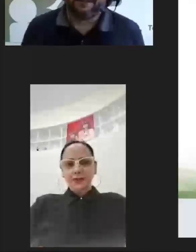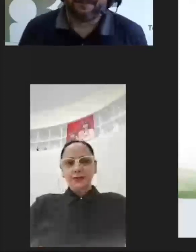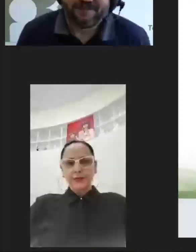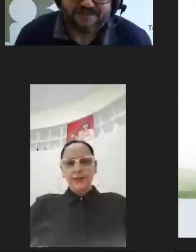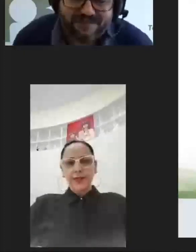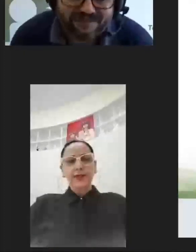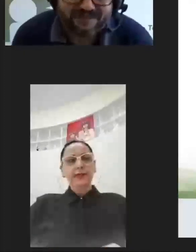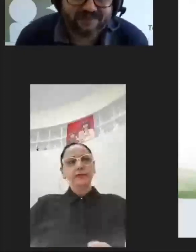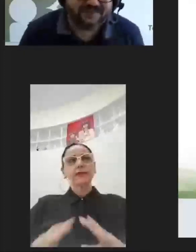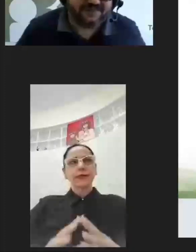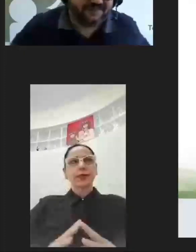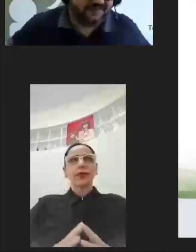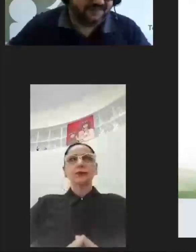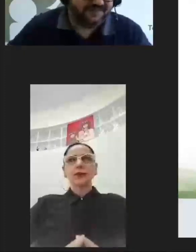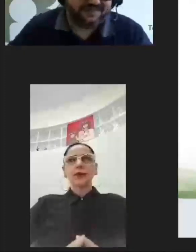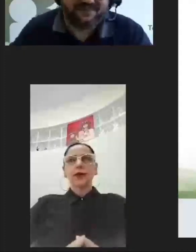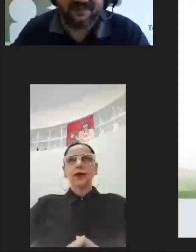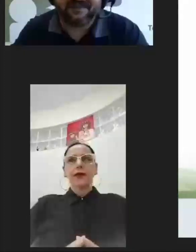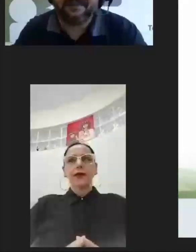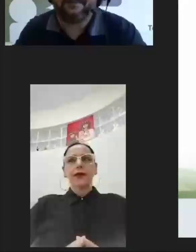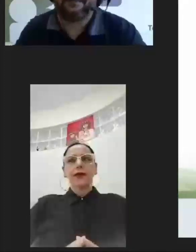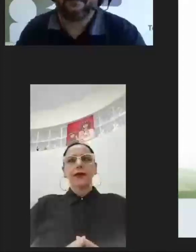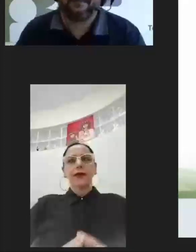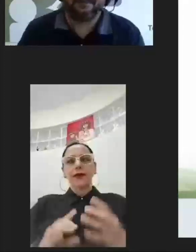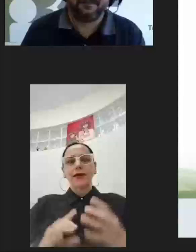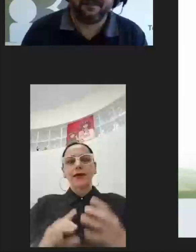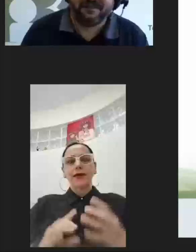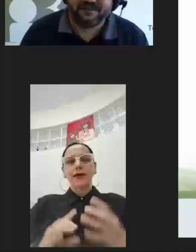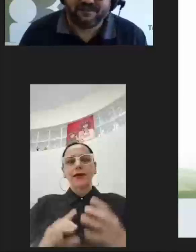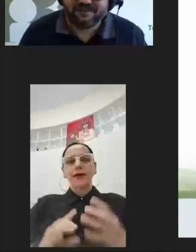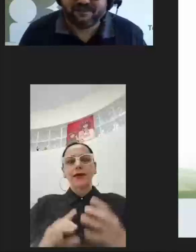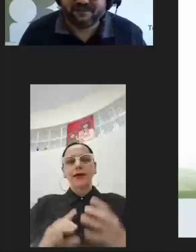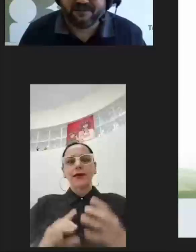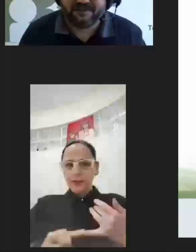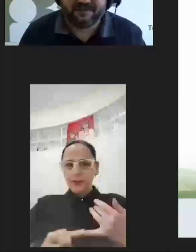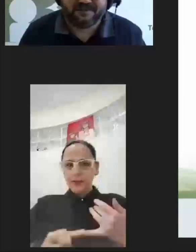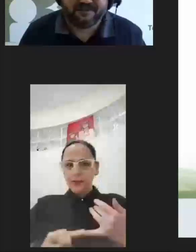a economia de saúde, né? Então, assim,